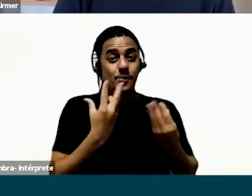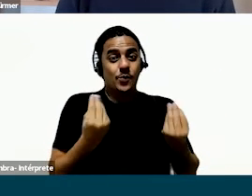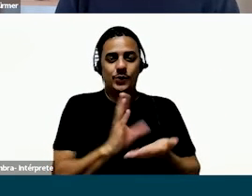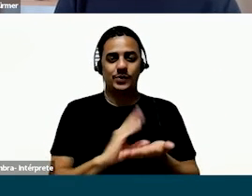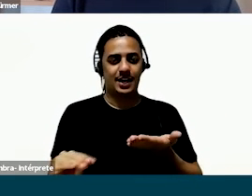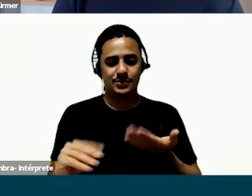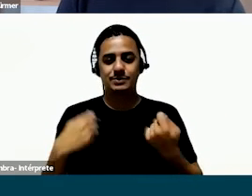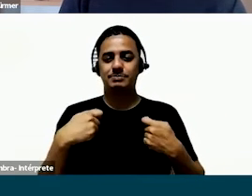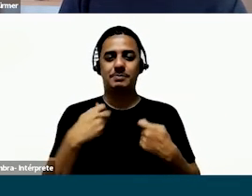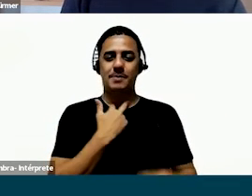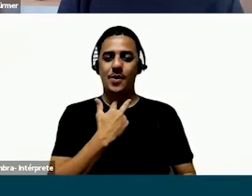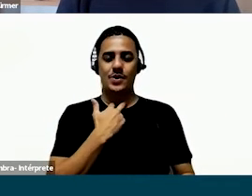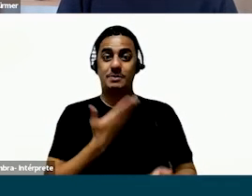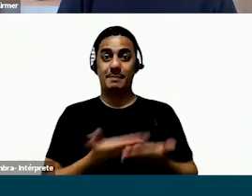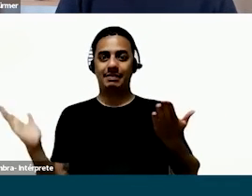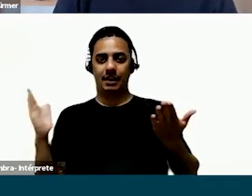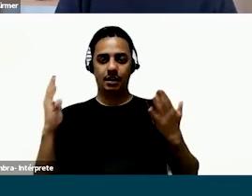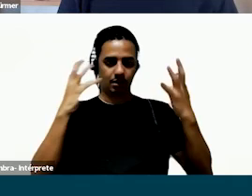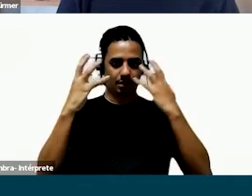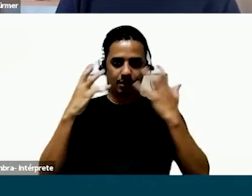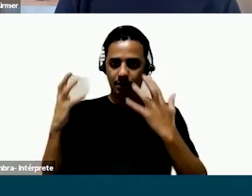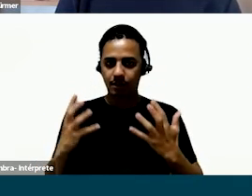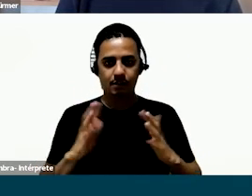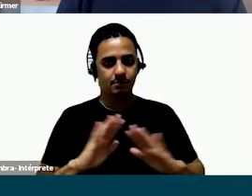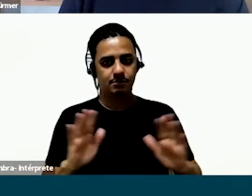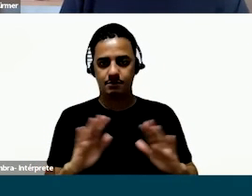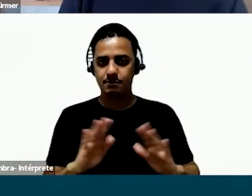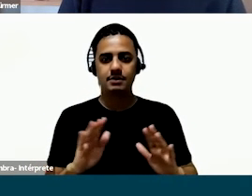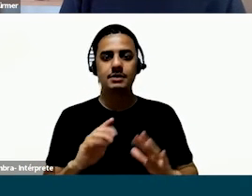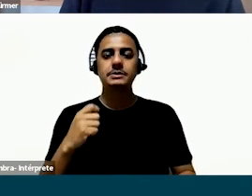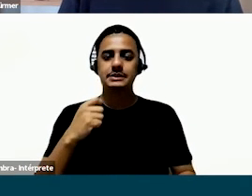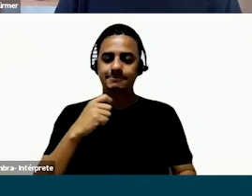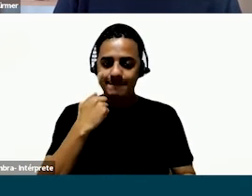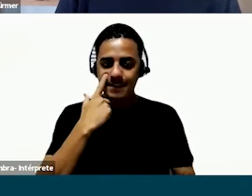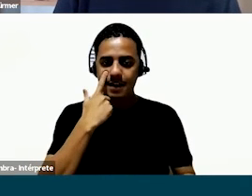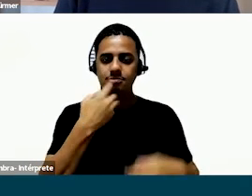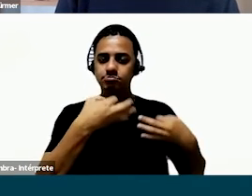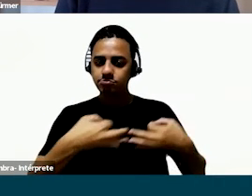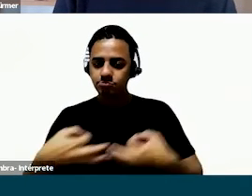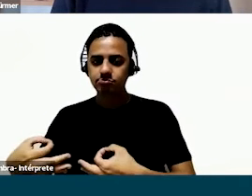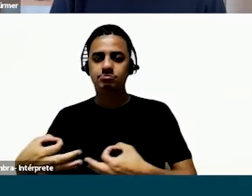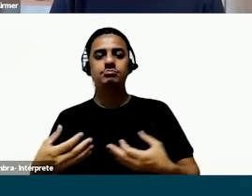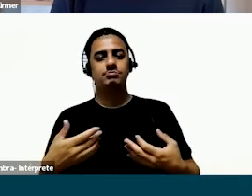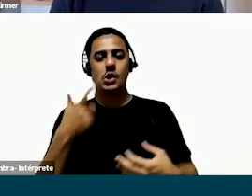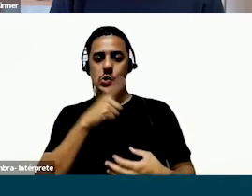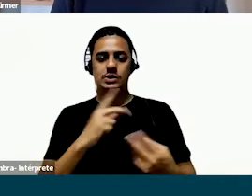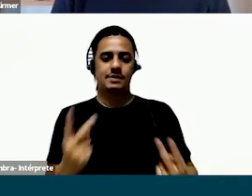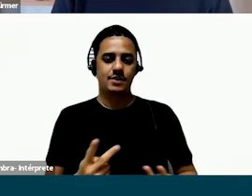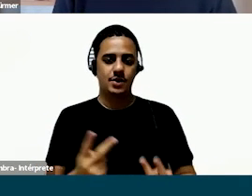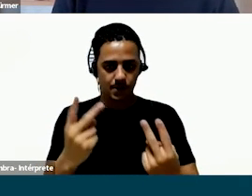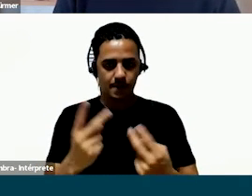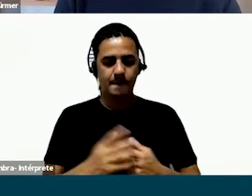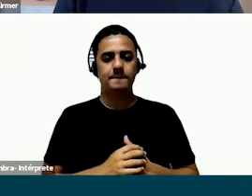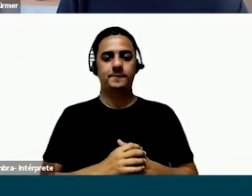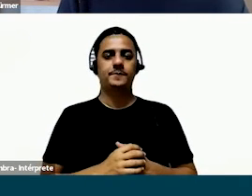para muitos dados, e é muito importante não se perder nesse emaranhado de dados e não ficar muito tempo em cima dos dados realmente,